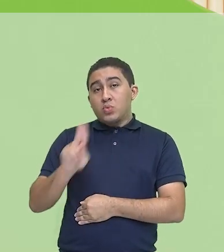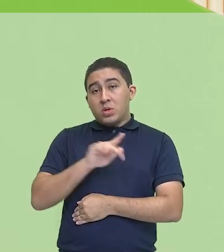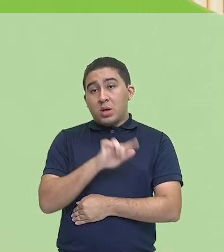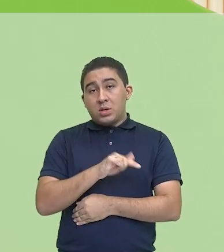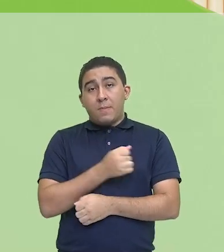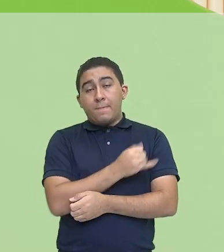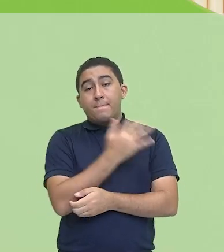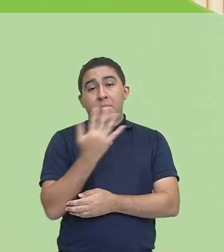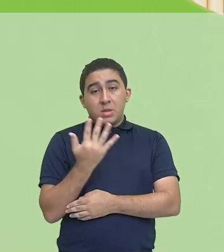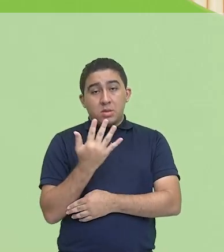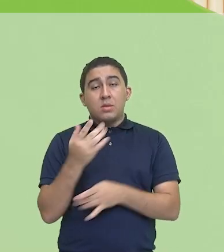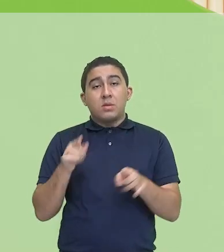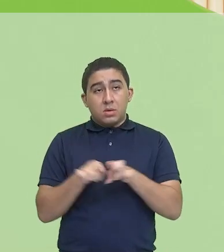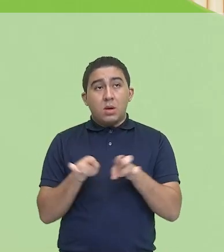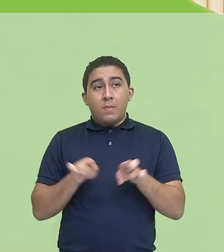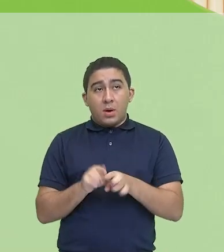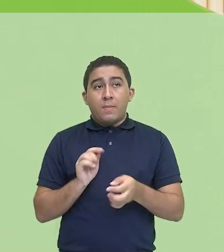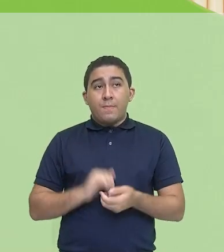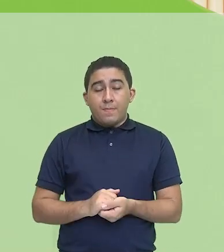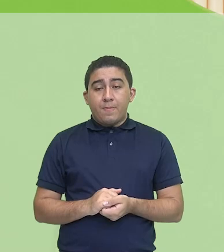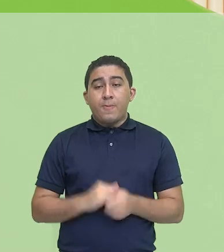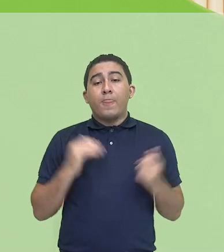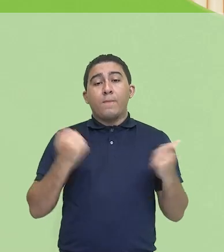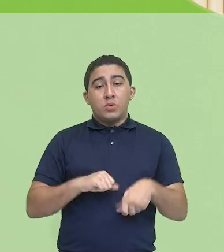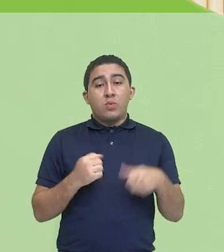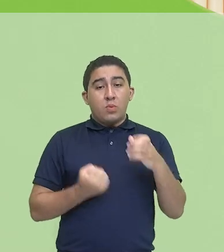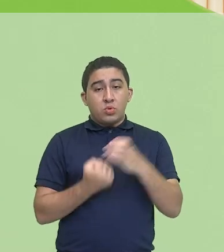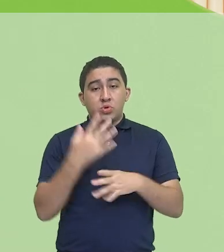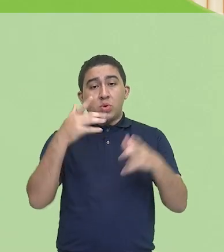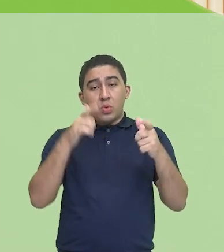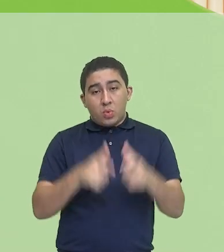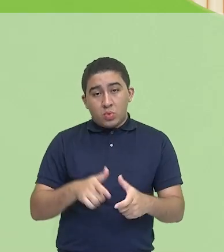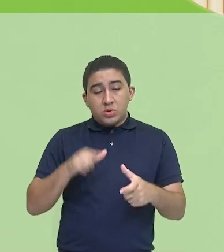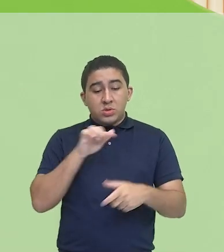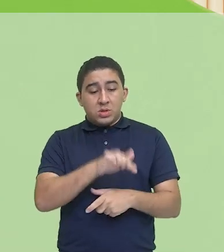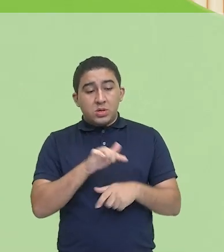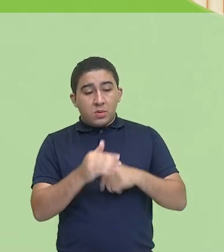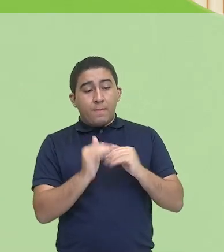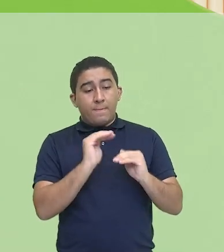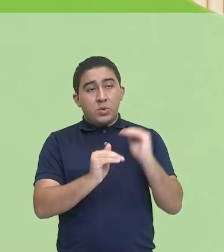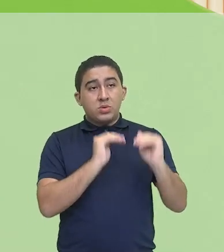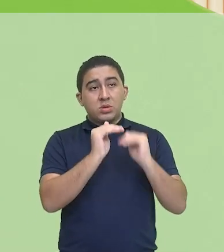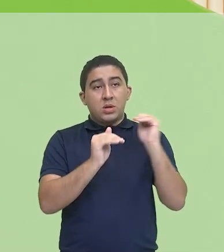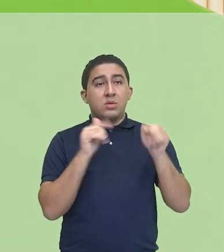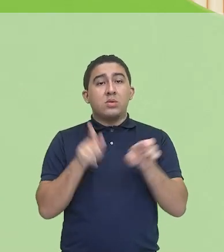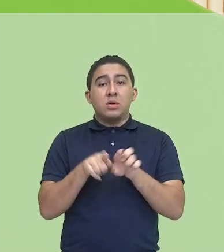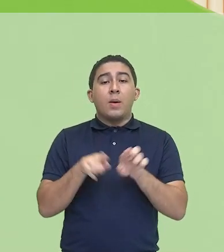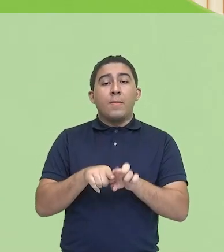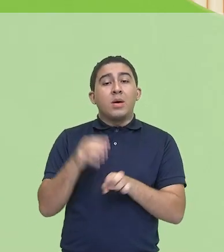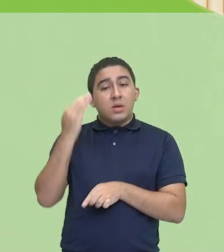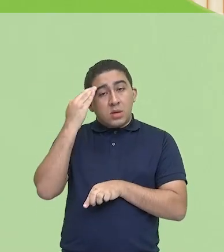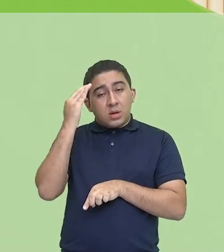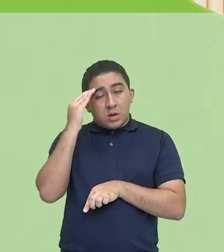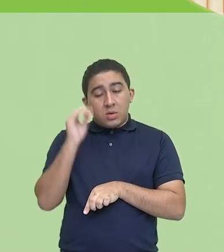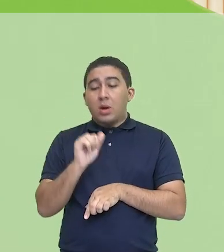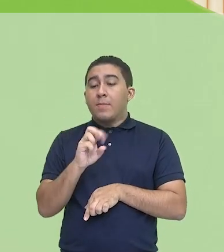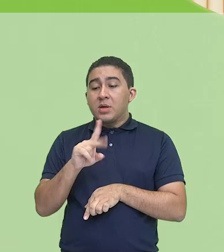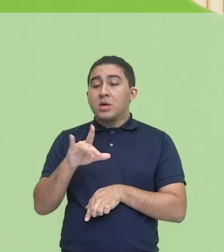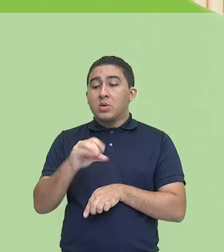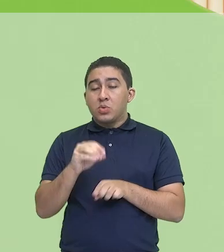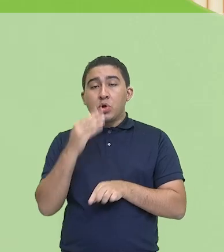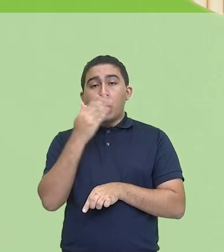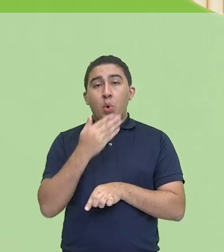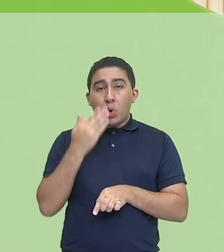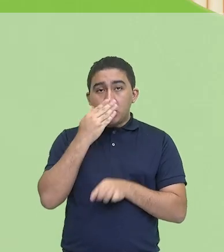e parte daquilo ali que é produzido na fotossíntese, né, em reserva de amido ou de glicose, vai